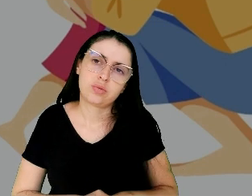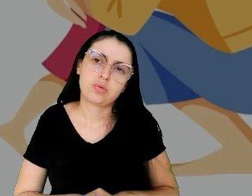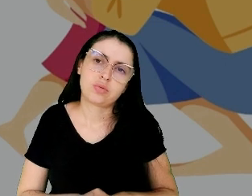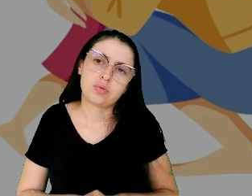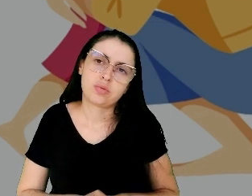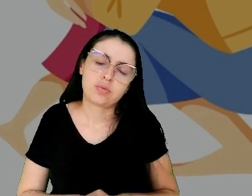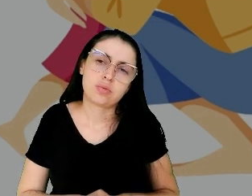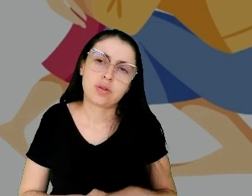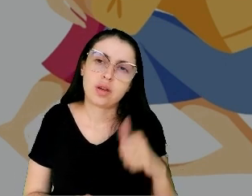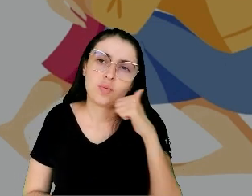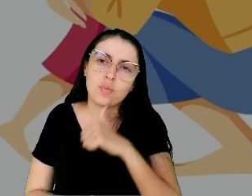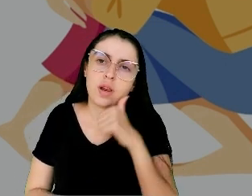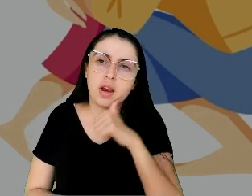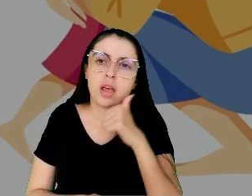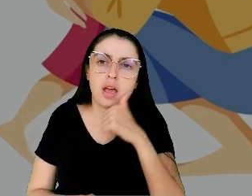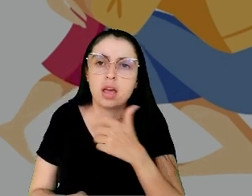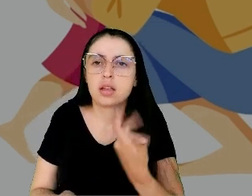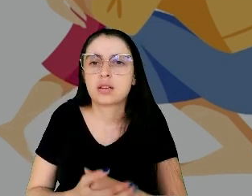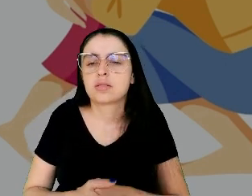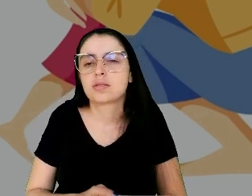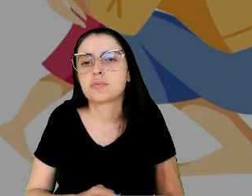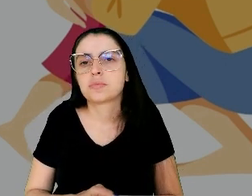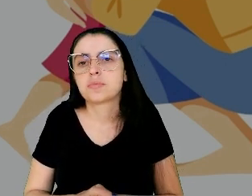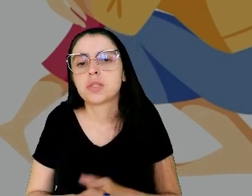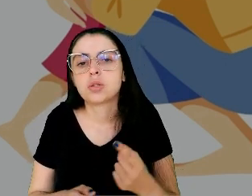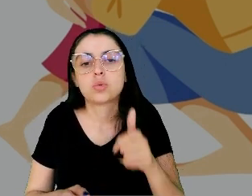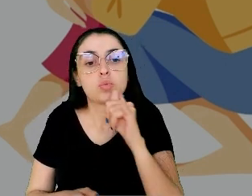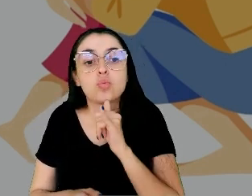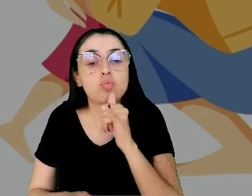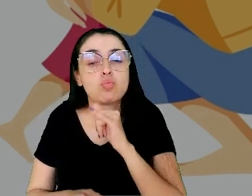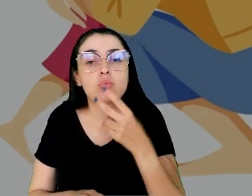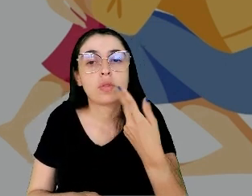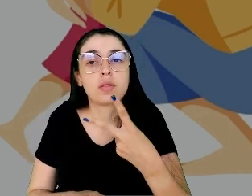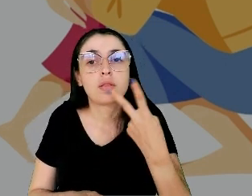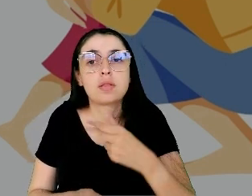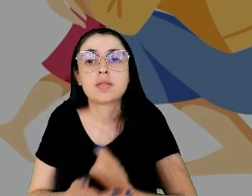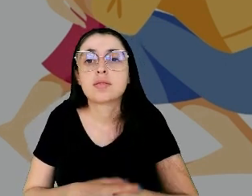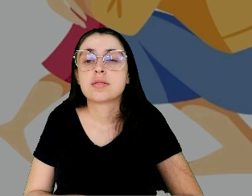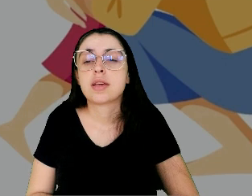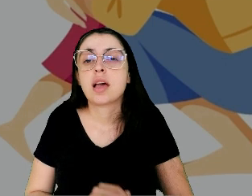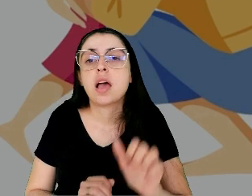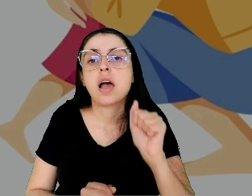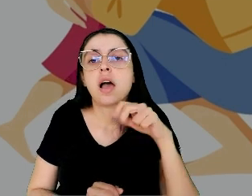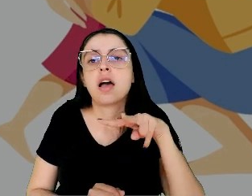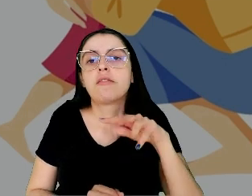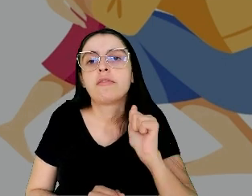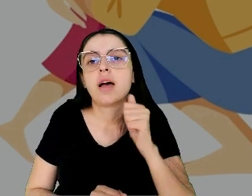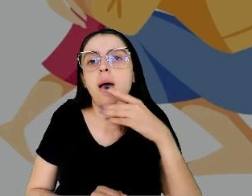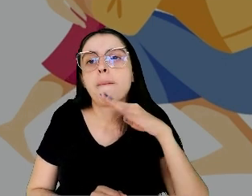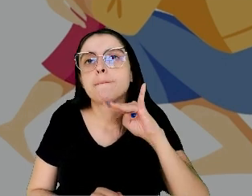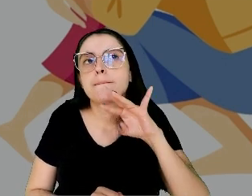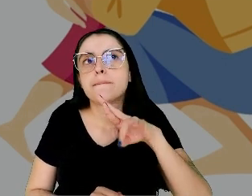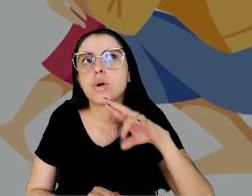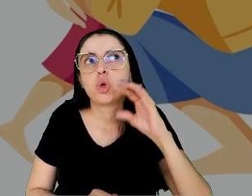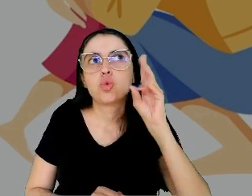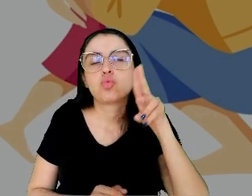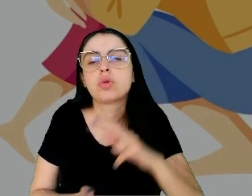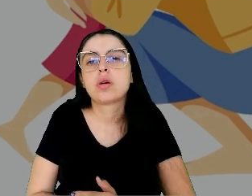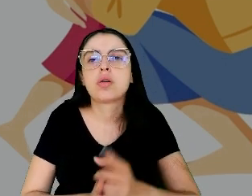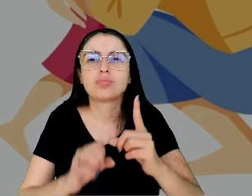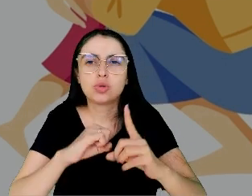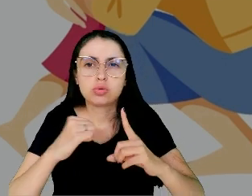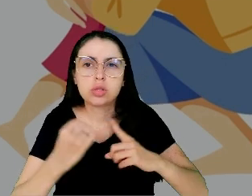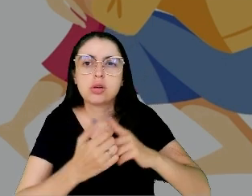universo feminino. E trago 2 exemplos, como a Ava Brum, que é a referência de um movimento, referência